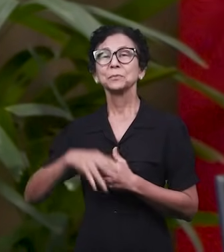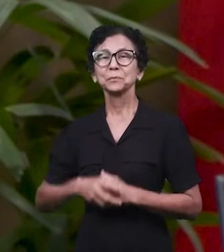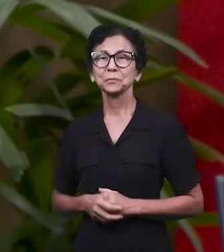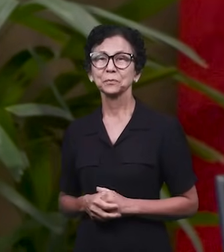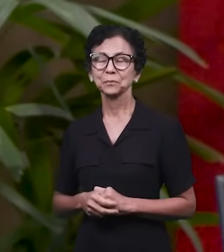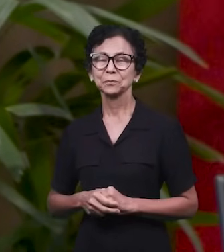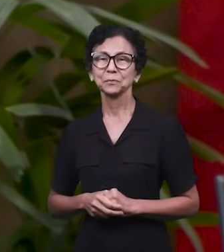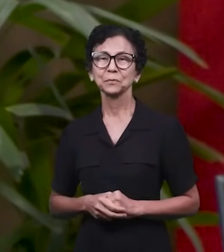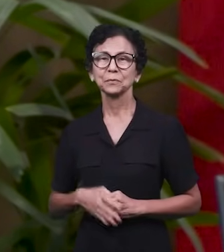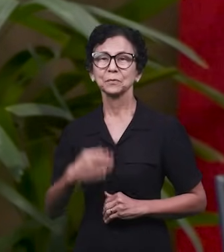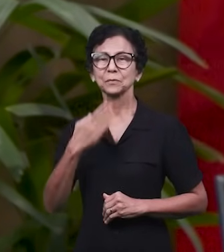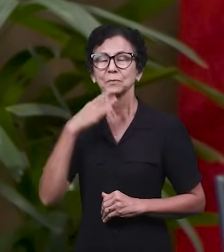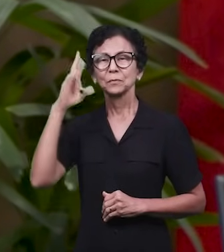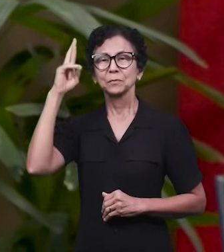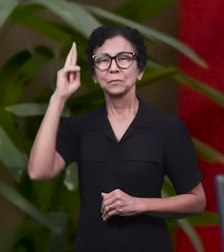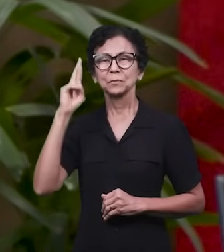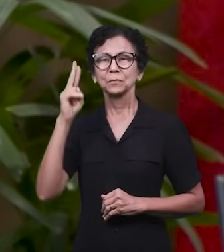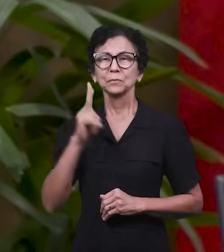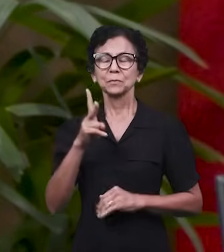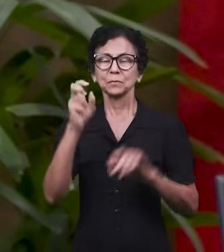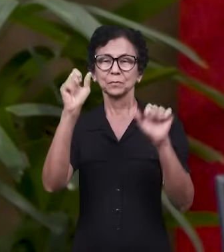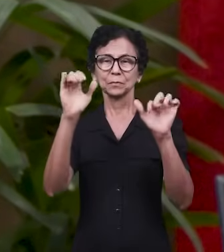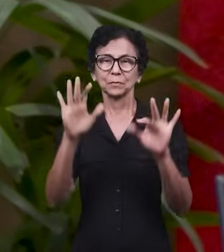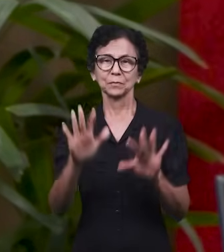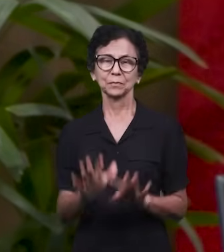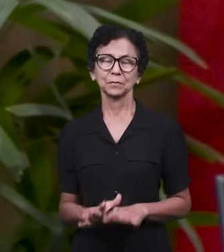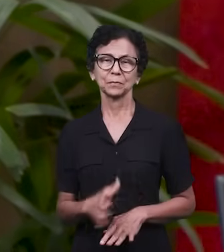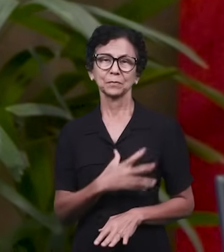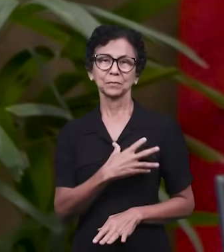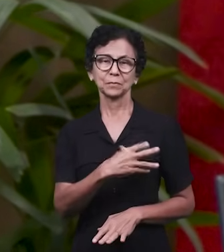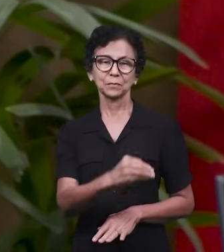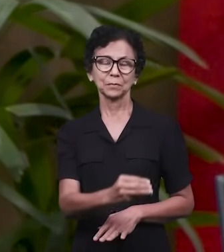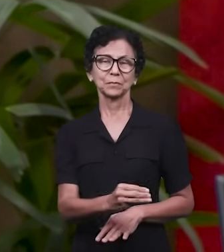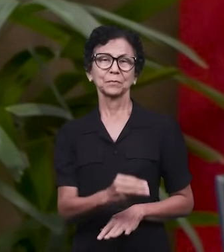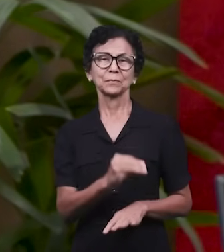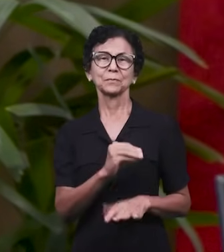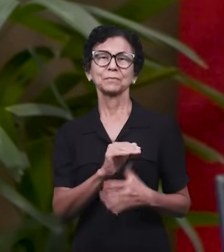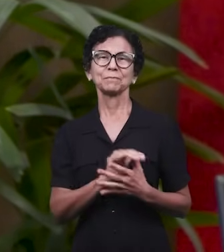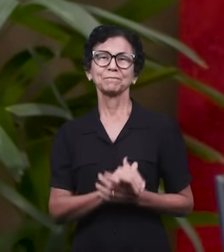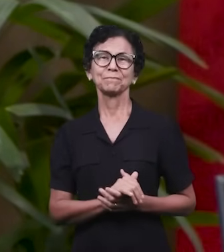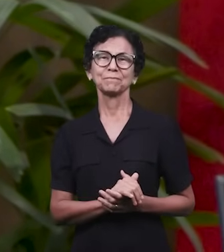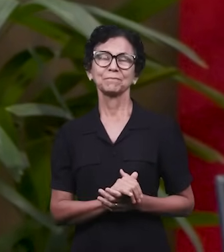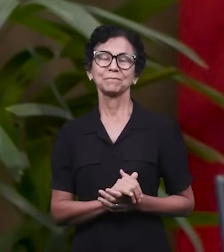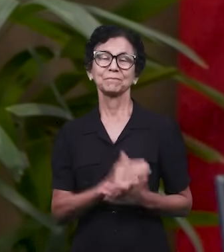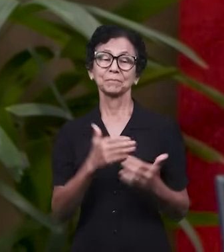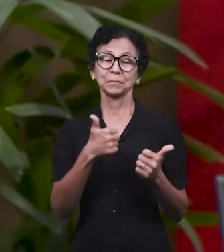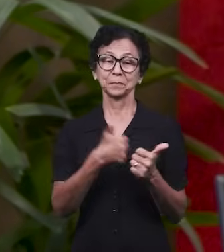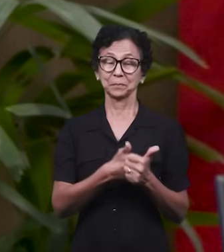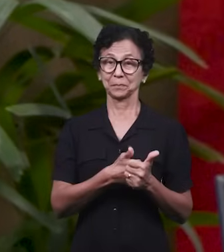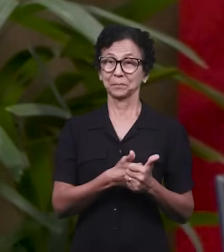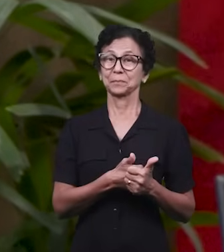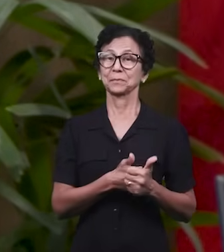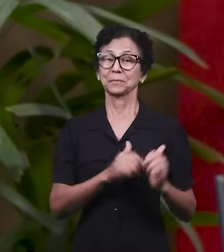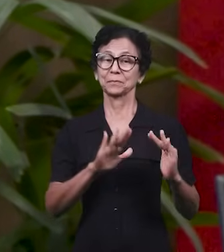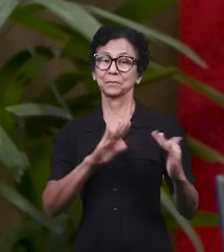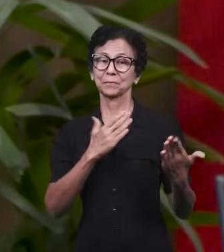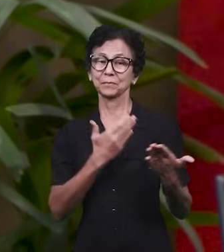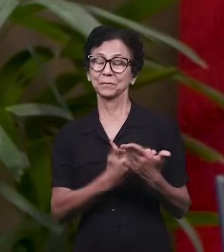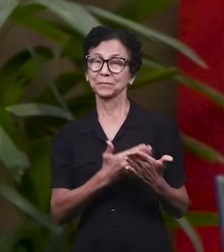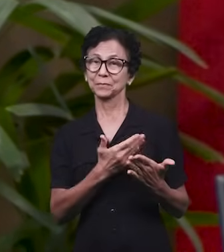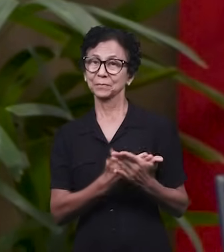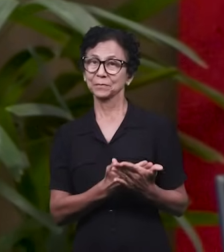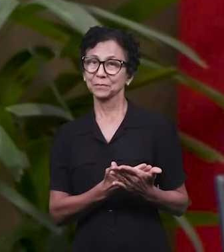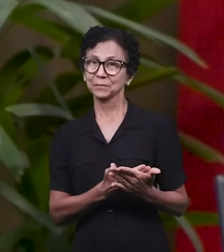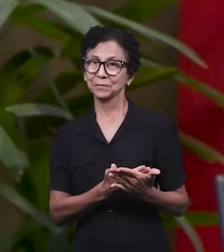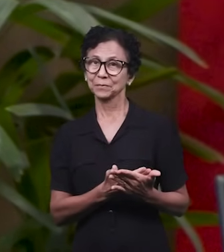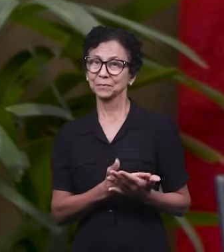abençoando grandemente na educação de nossos filhos e no acompanhamento escolar deles, que não para na infância, mas